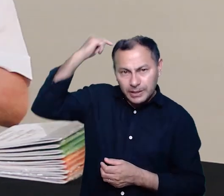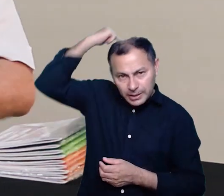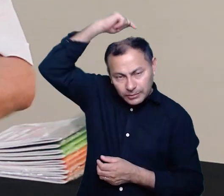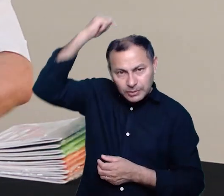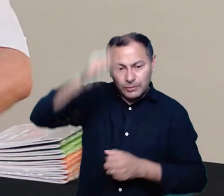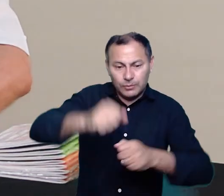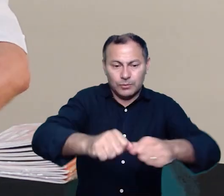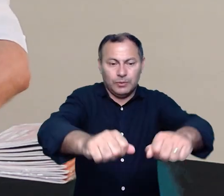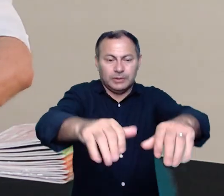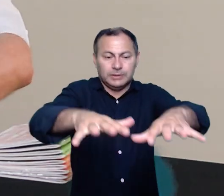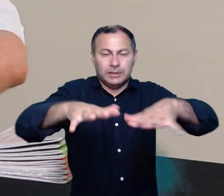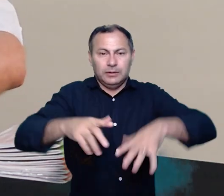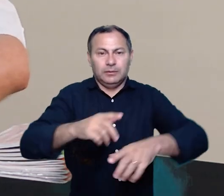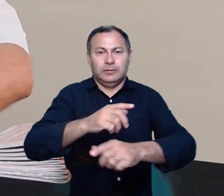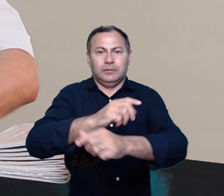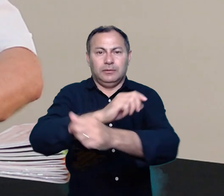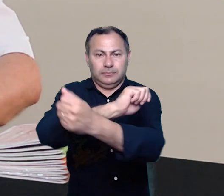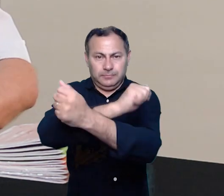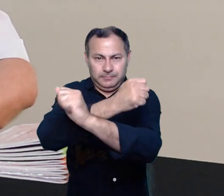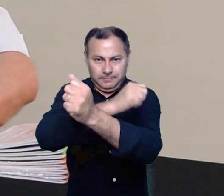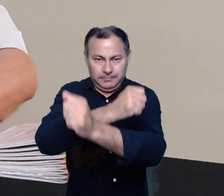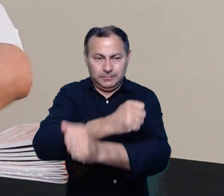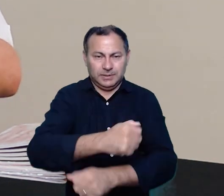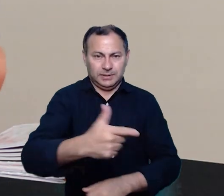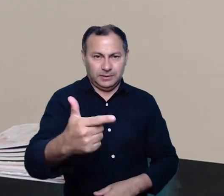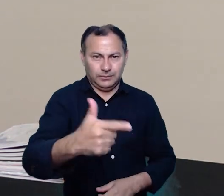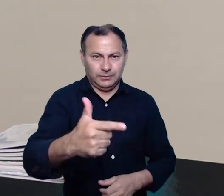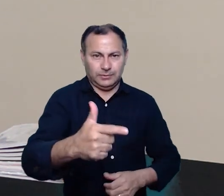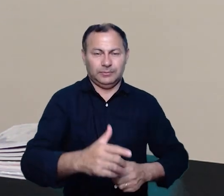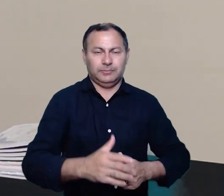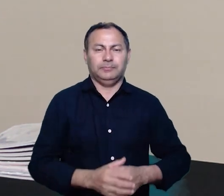foi o Concílio Vaticano II.